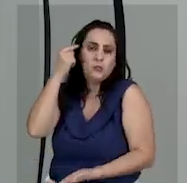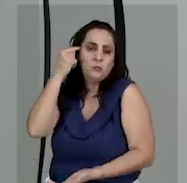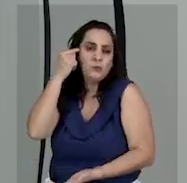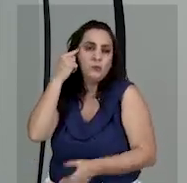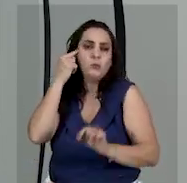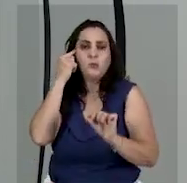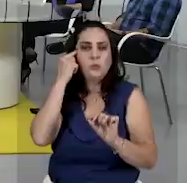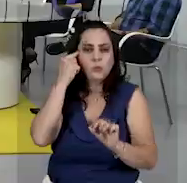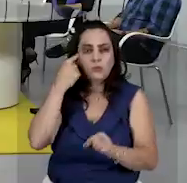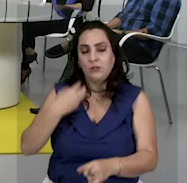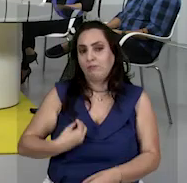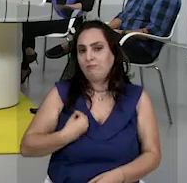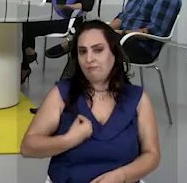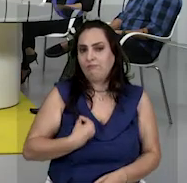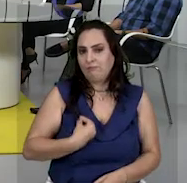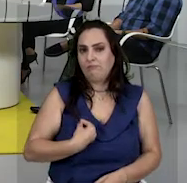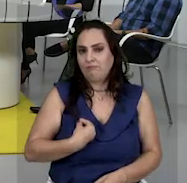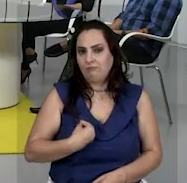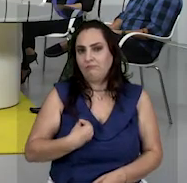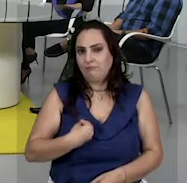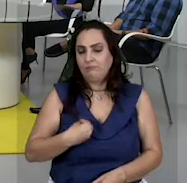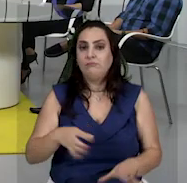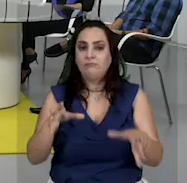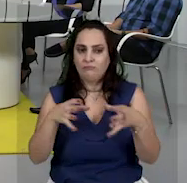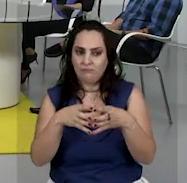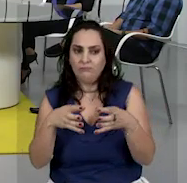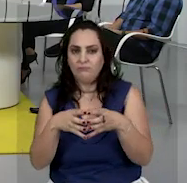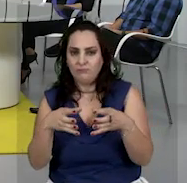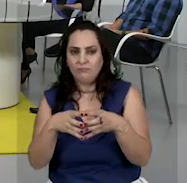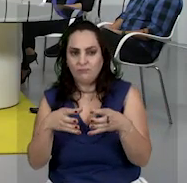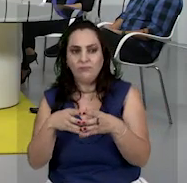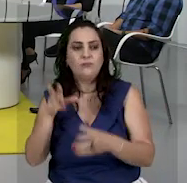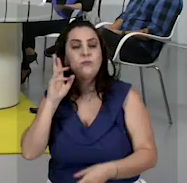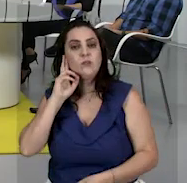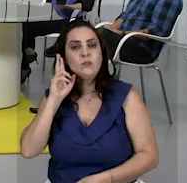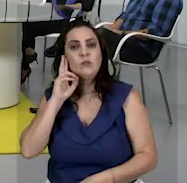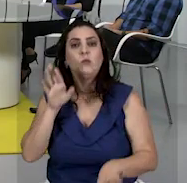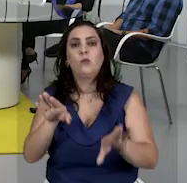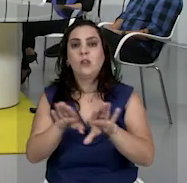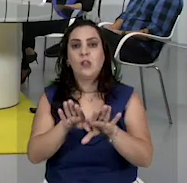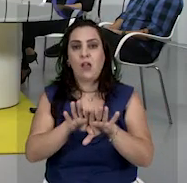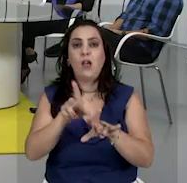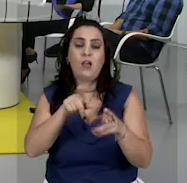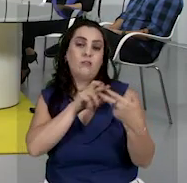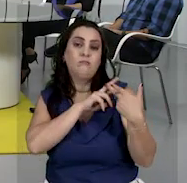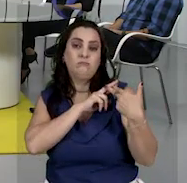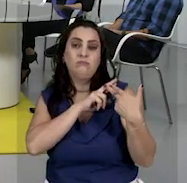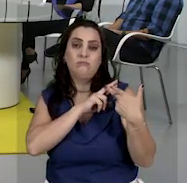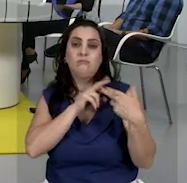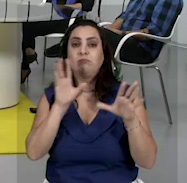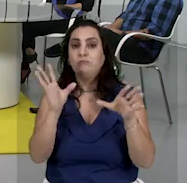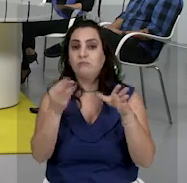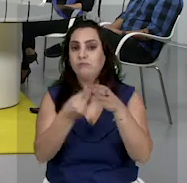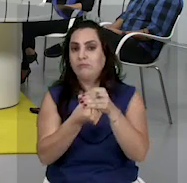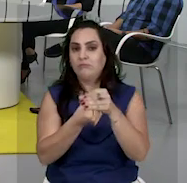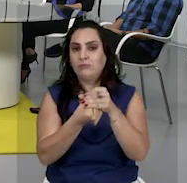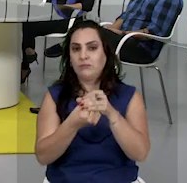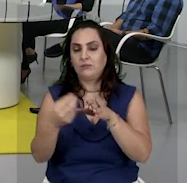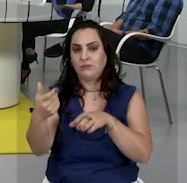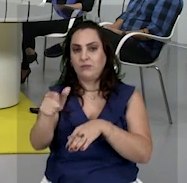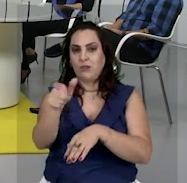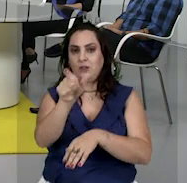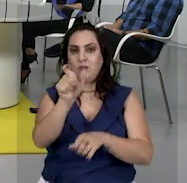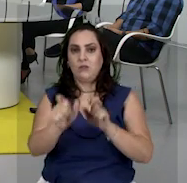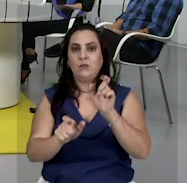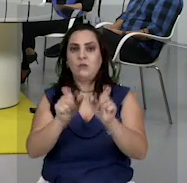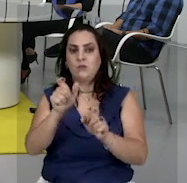do aluno, da minoria, né? No caso, o aluno surdo na escola, ele também tem o papel de incluir as demais pessoas